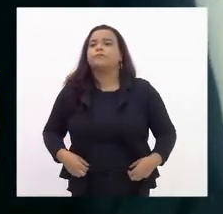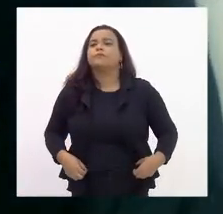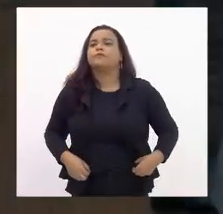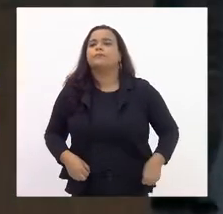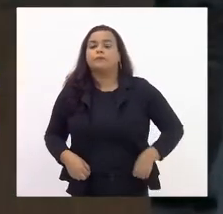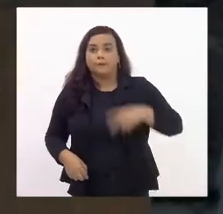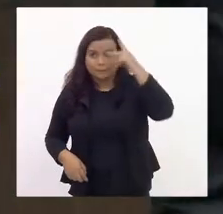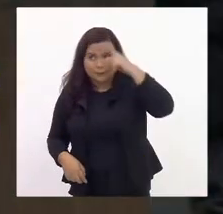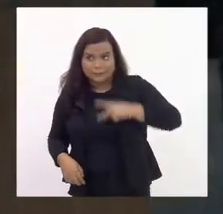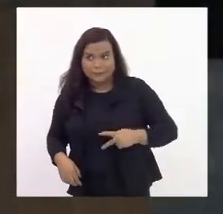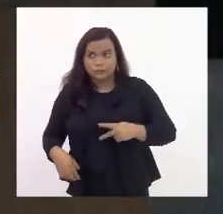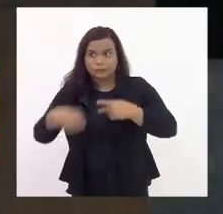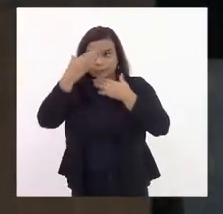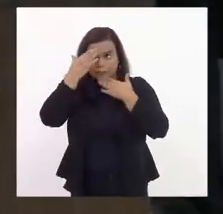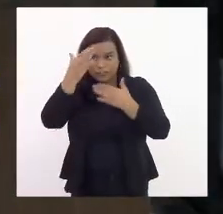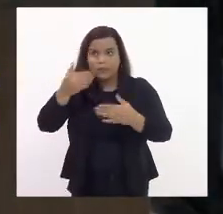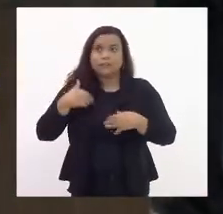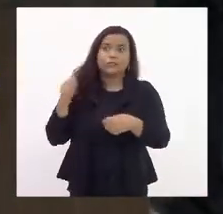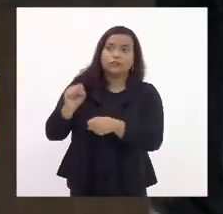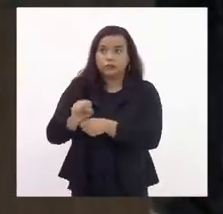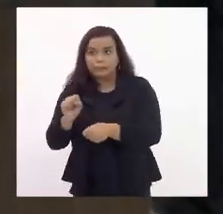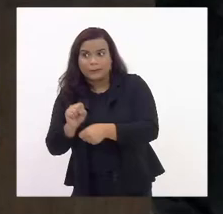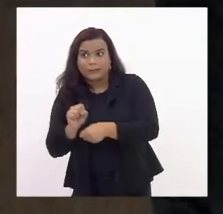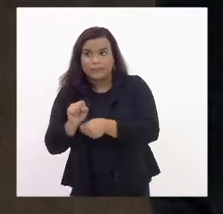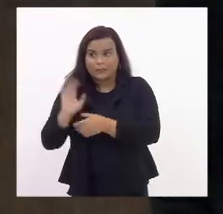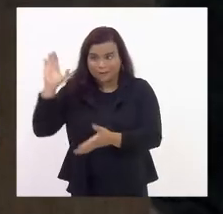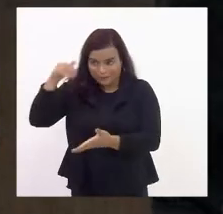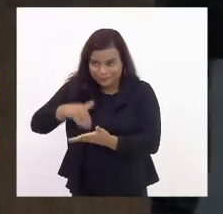obrigado. Esperei até aqui o final